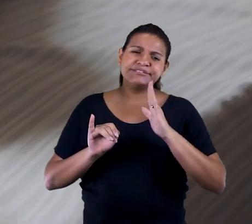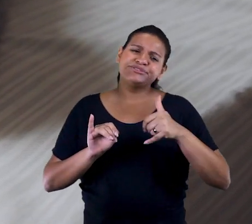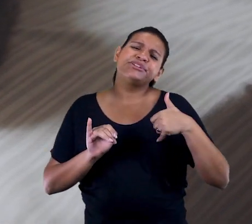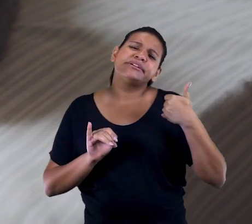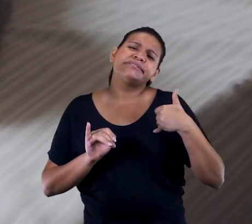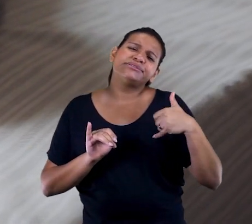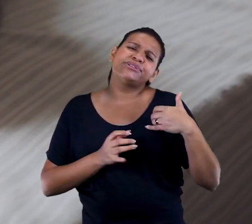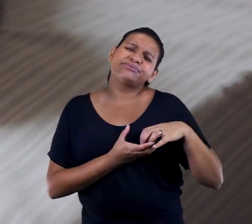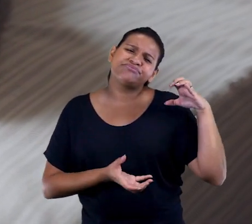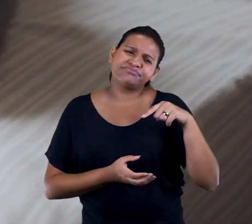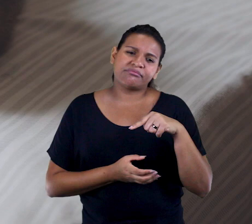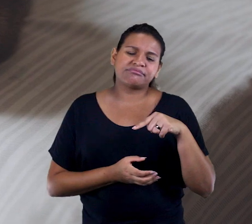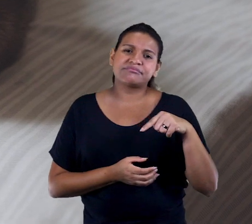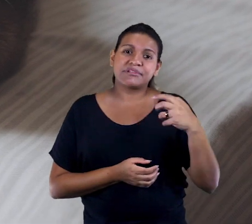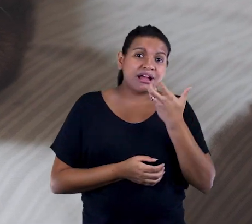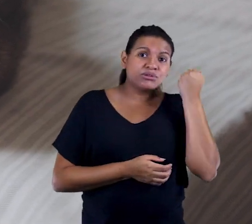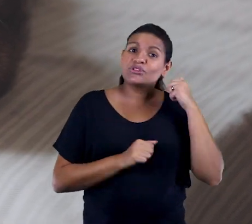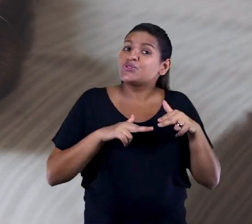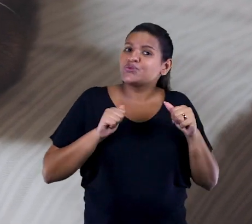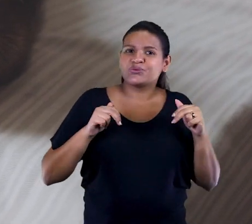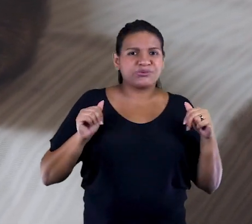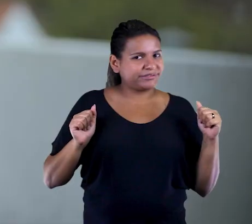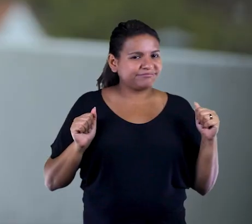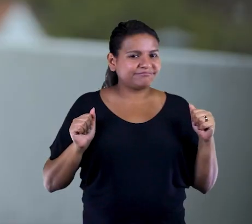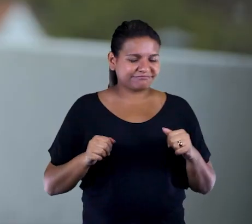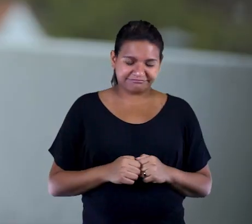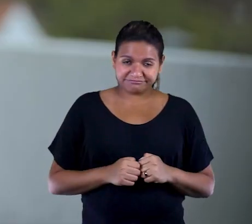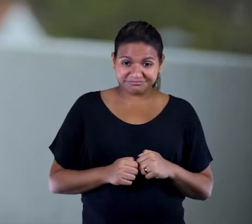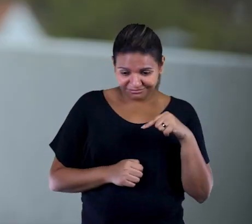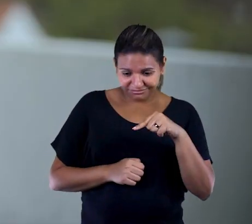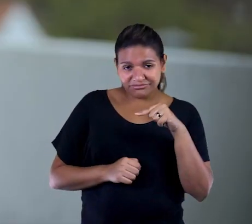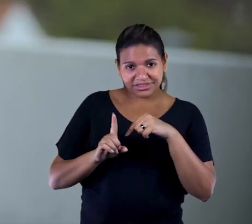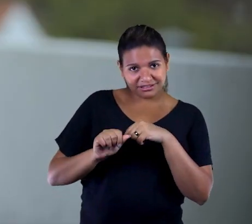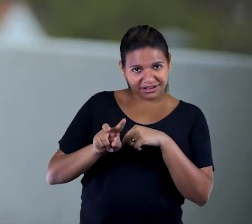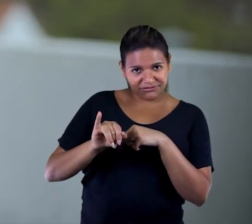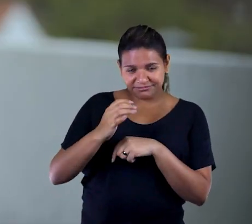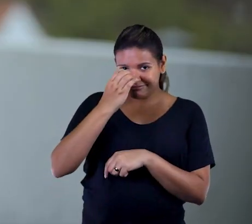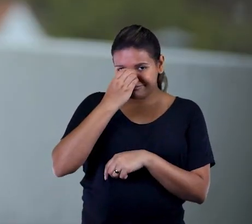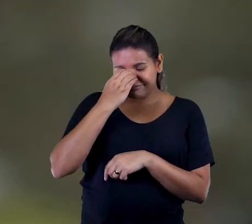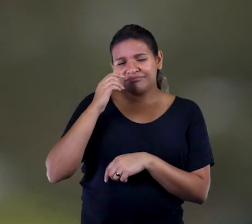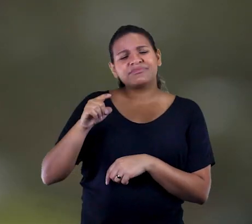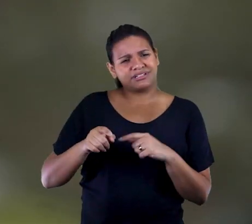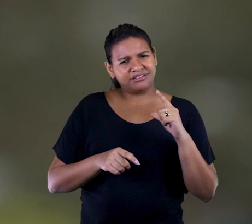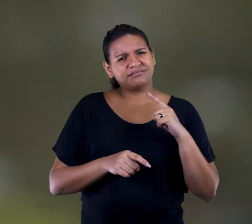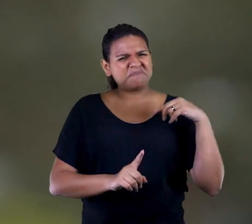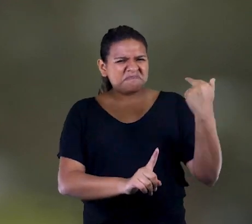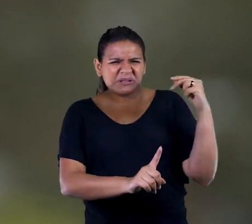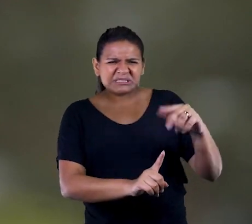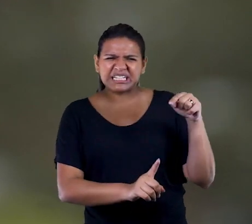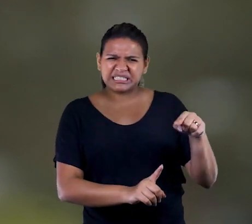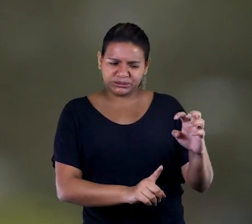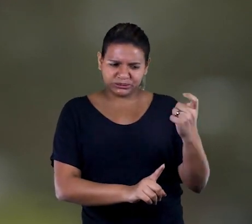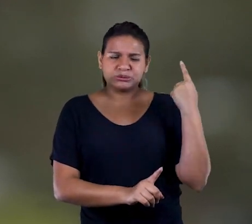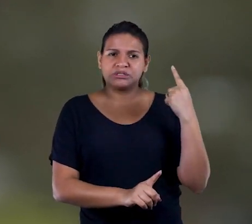Por ele ser de mais idade, ele nunca foi adotado. Foi resgatado de maus tratos, ele estava bem judiado, ele